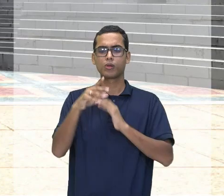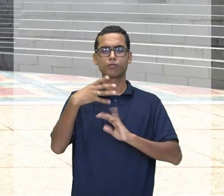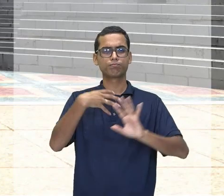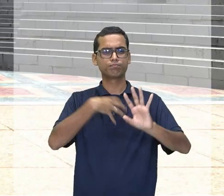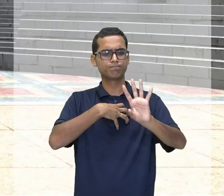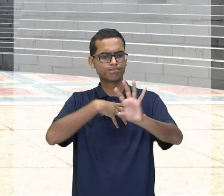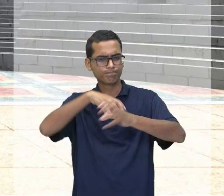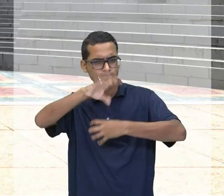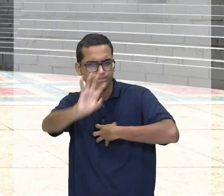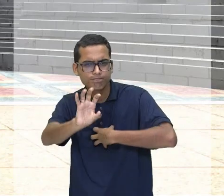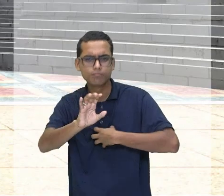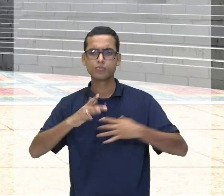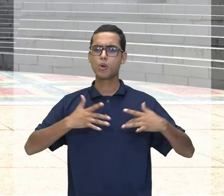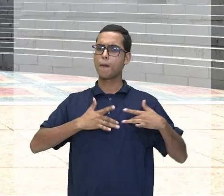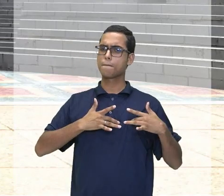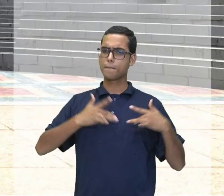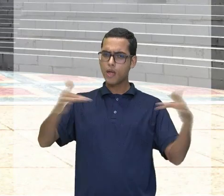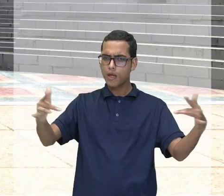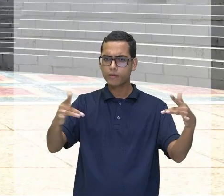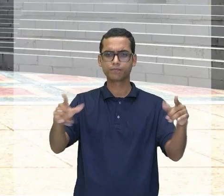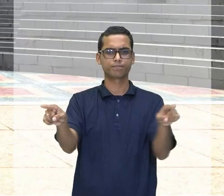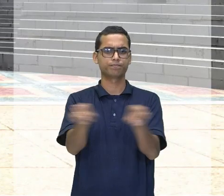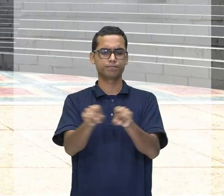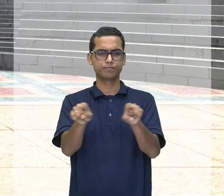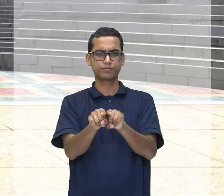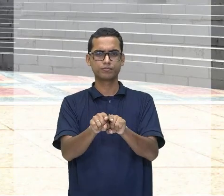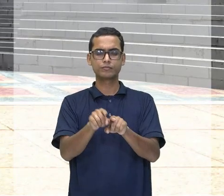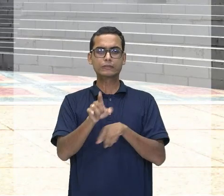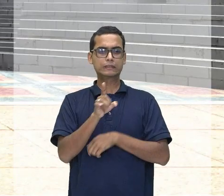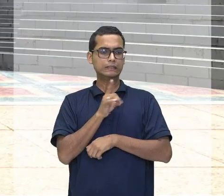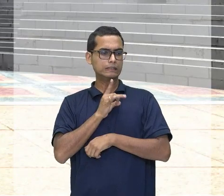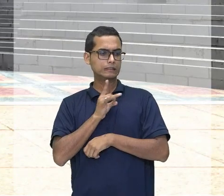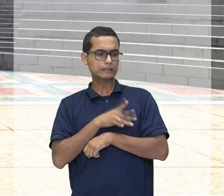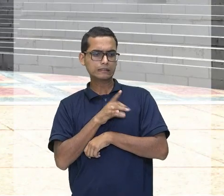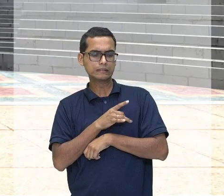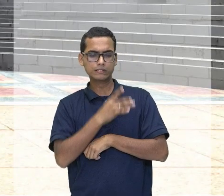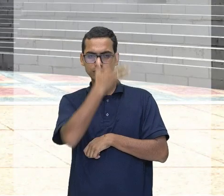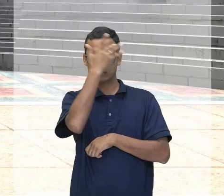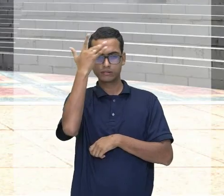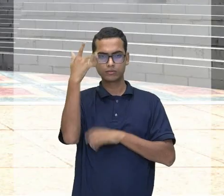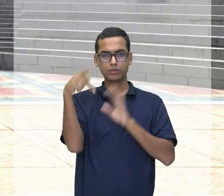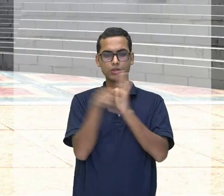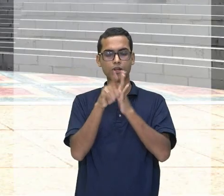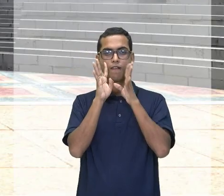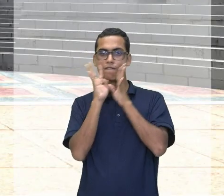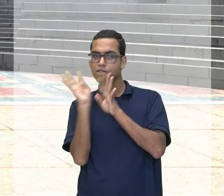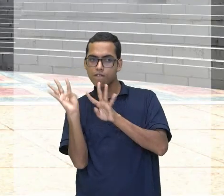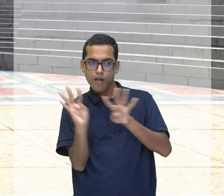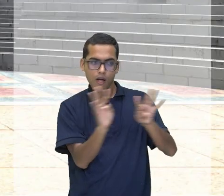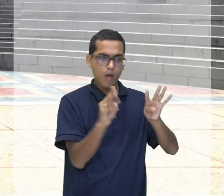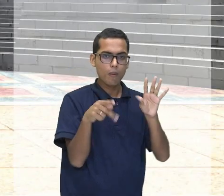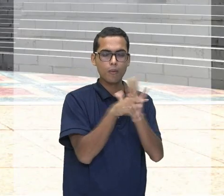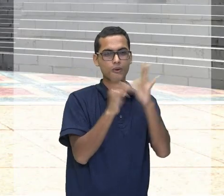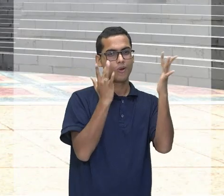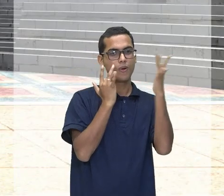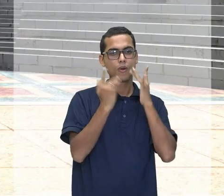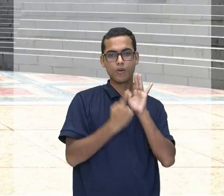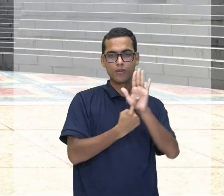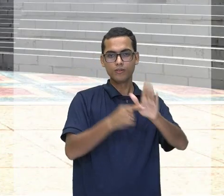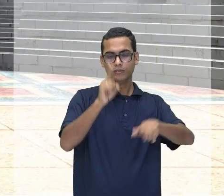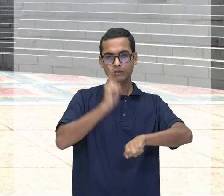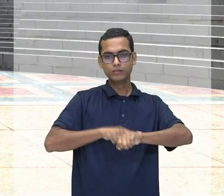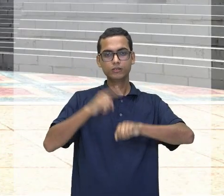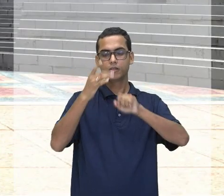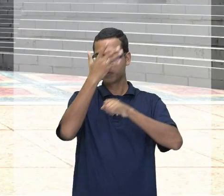compaixão, a piedade e o temor dos espectadores. Nós temos grandes exemplos